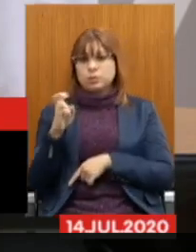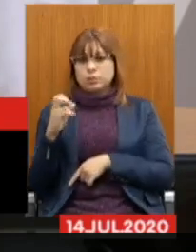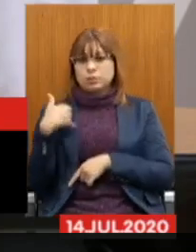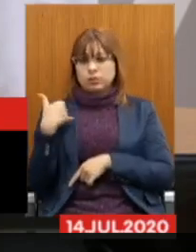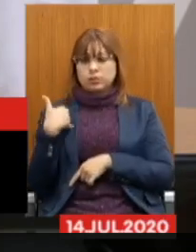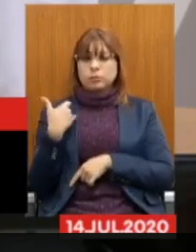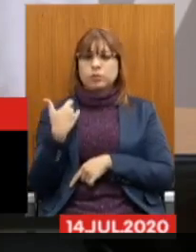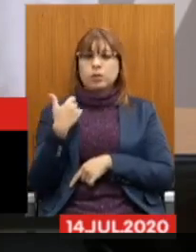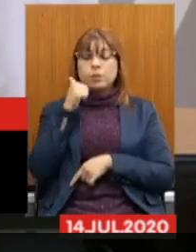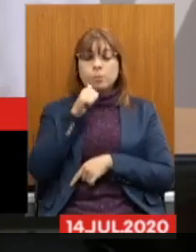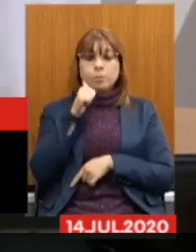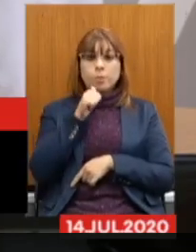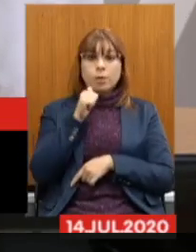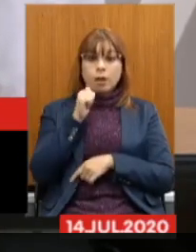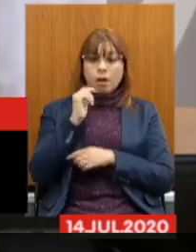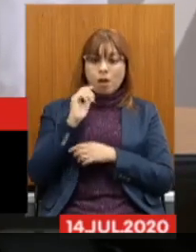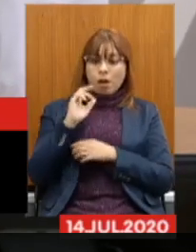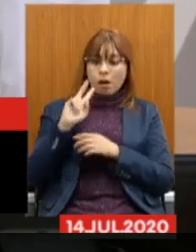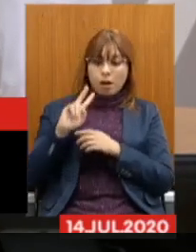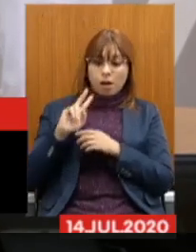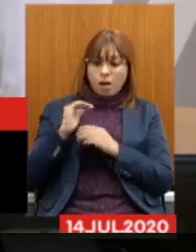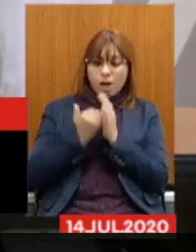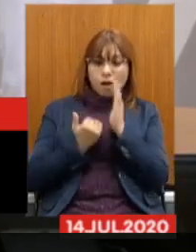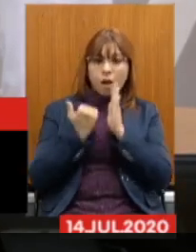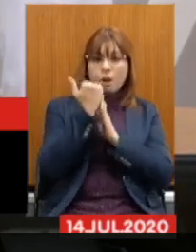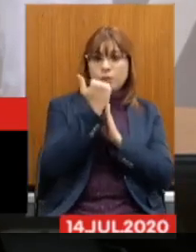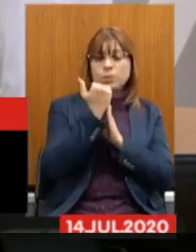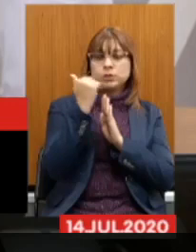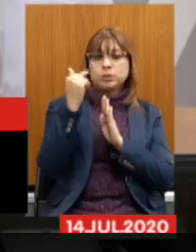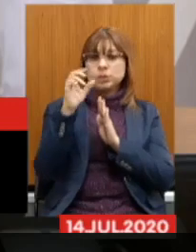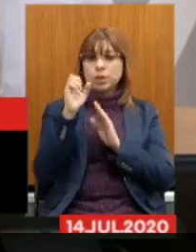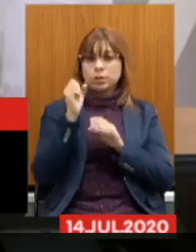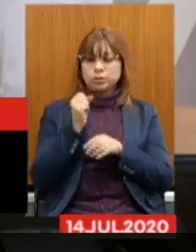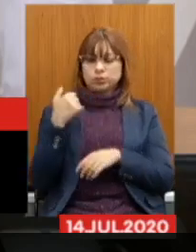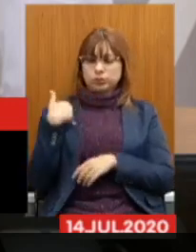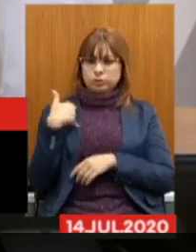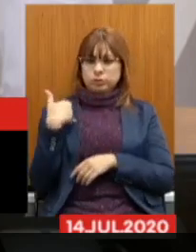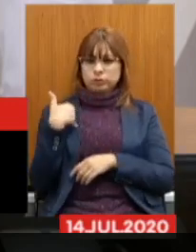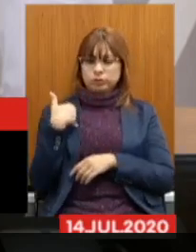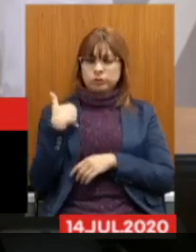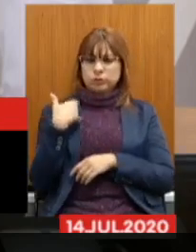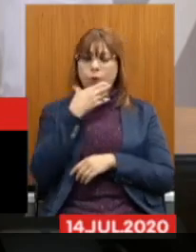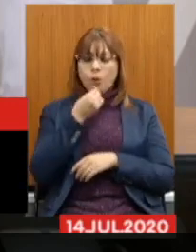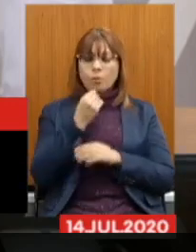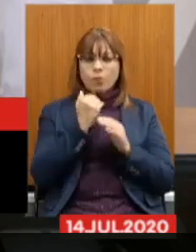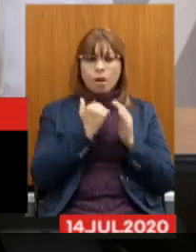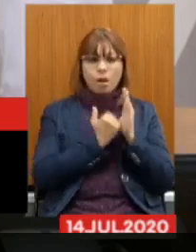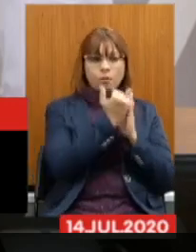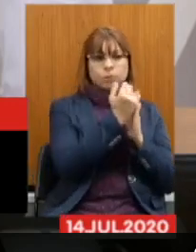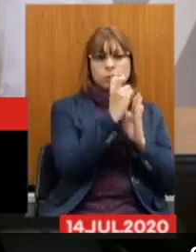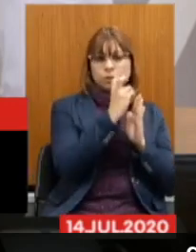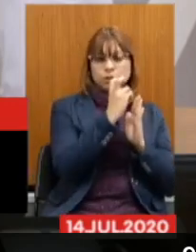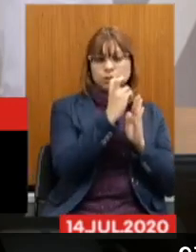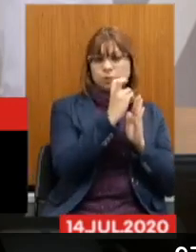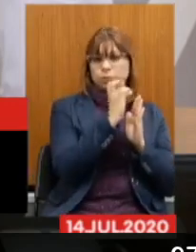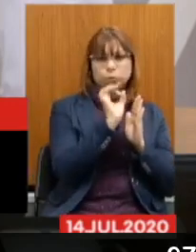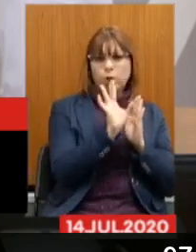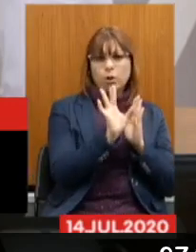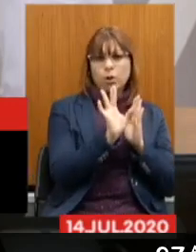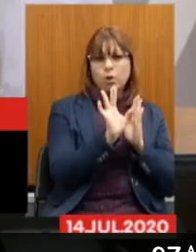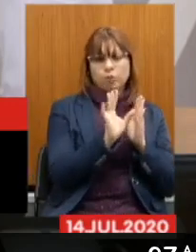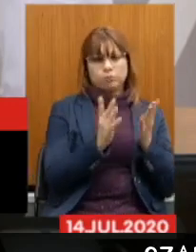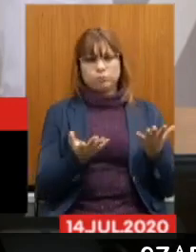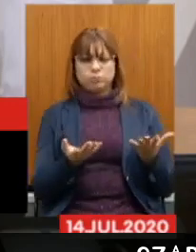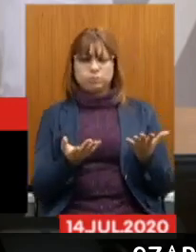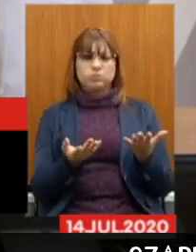mulheres um aumento de 7 anos, enquanto para os homens teve um aumento de 5 anos apenas. E vejo